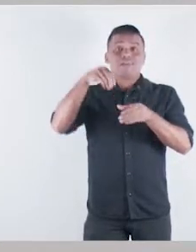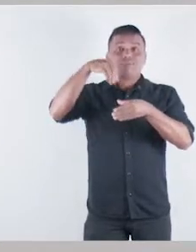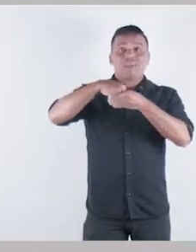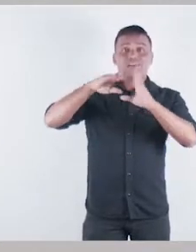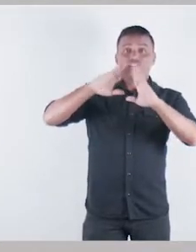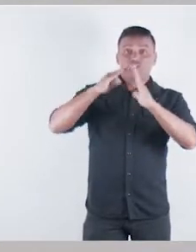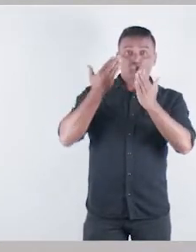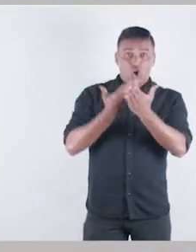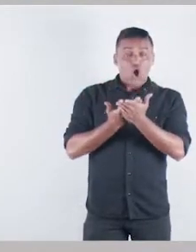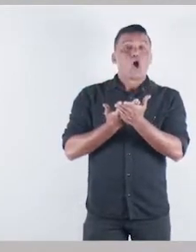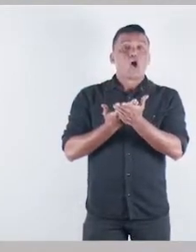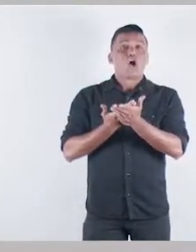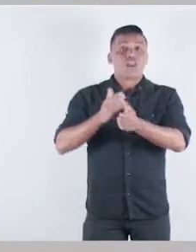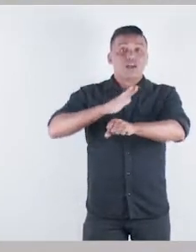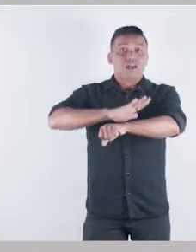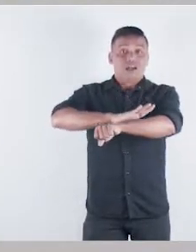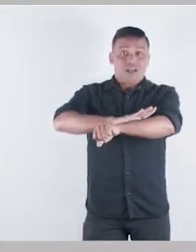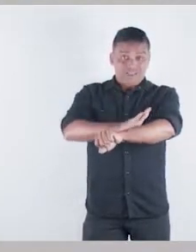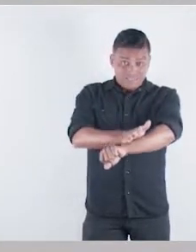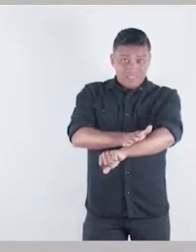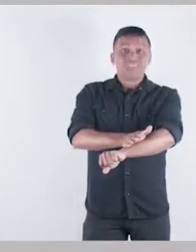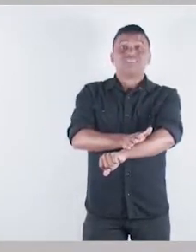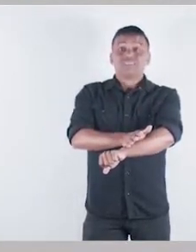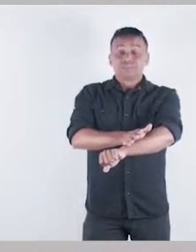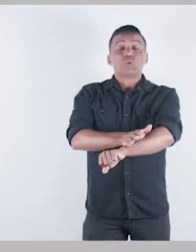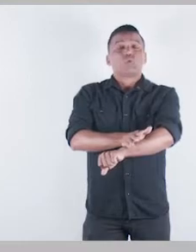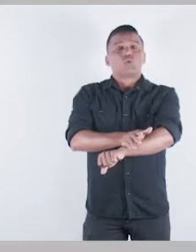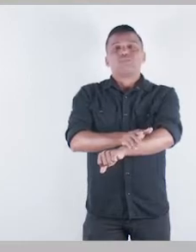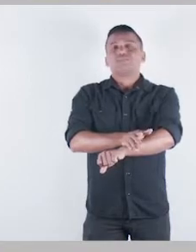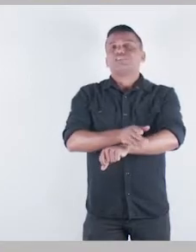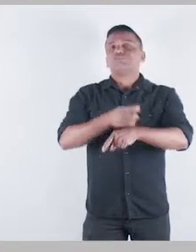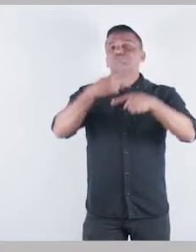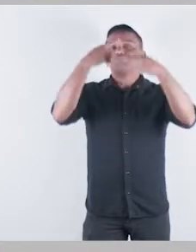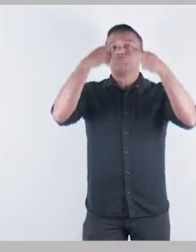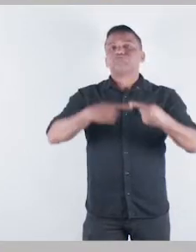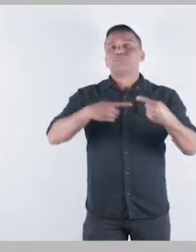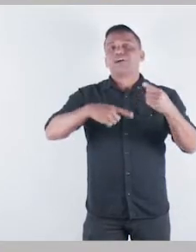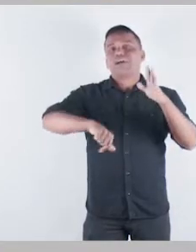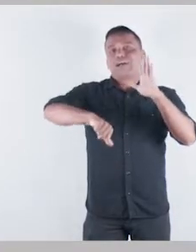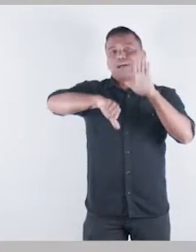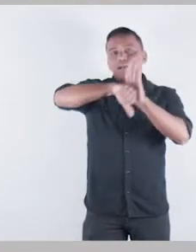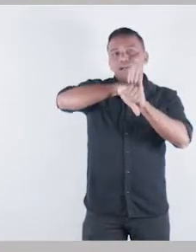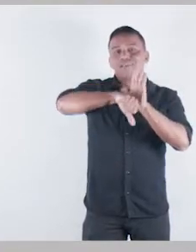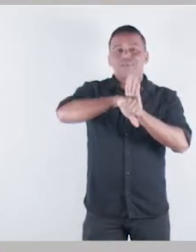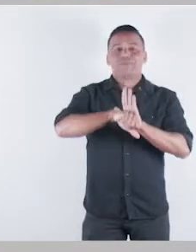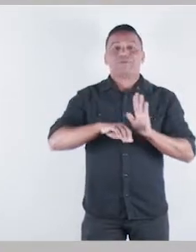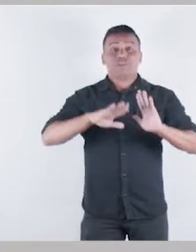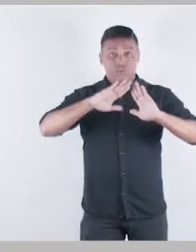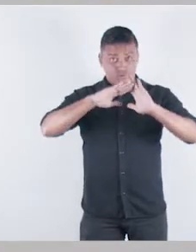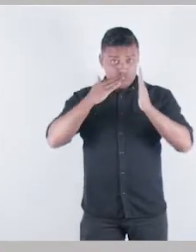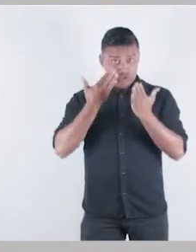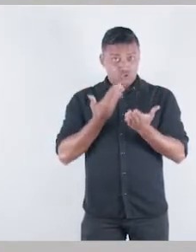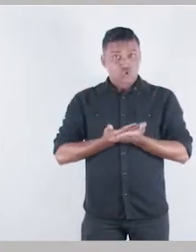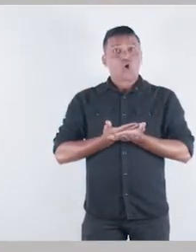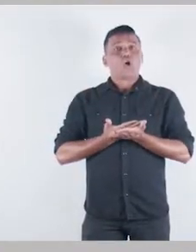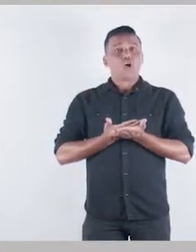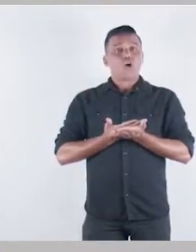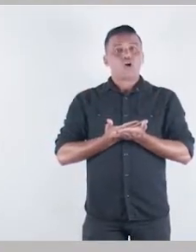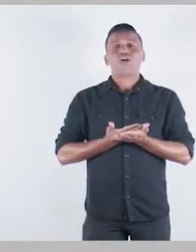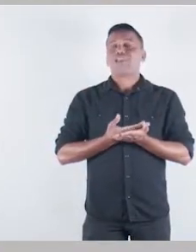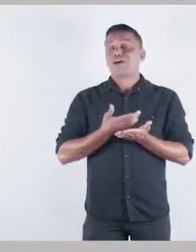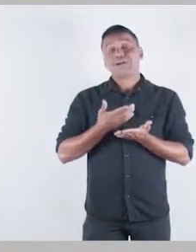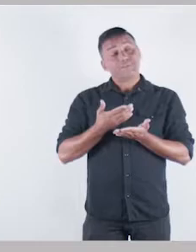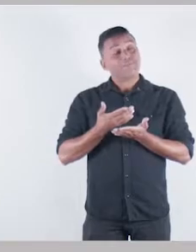praticamente condenado, porque a gente tem que entender também que a escola é um celeiro de propagação do